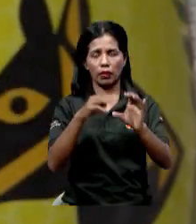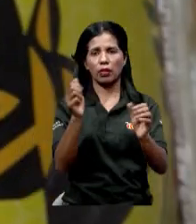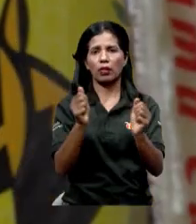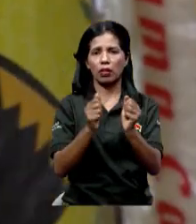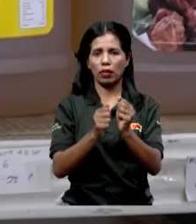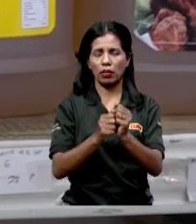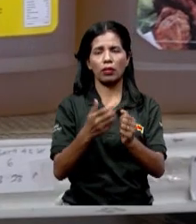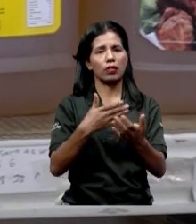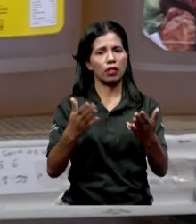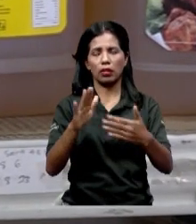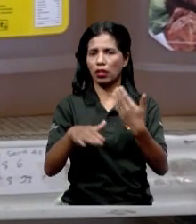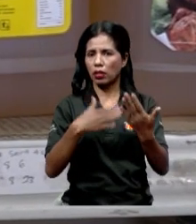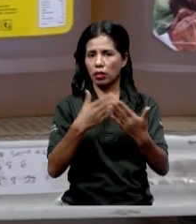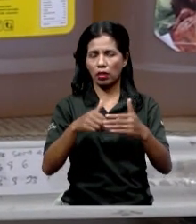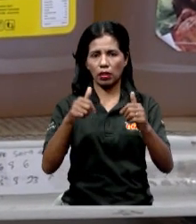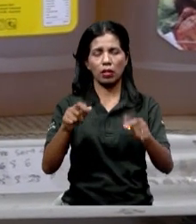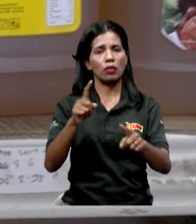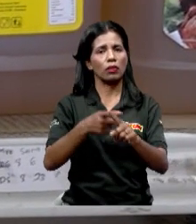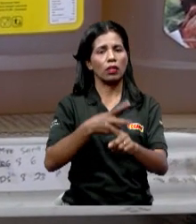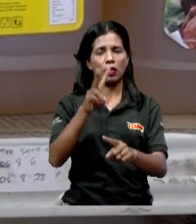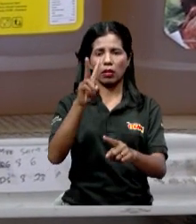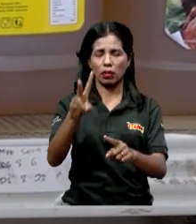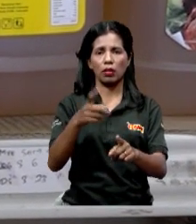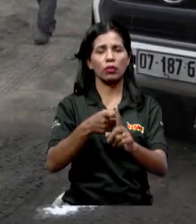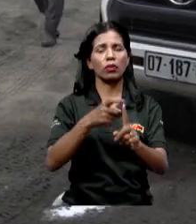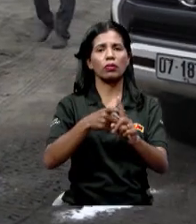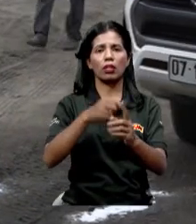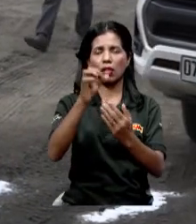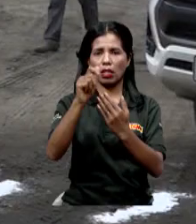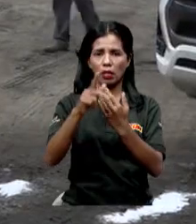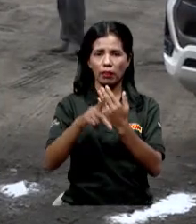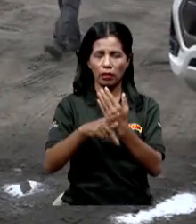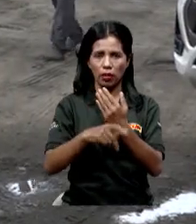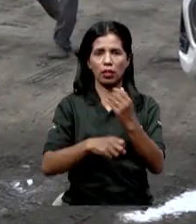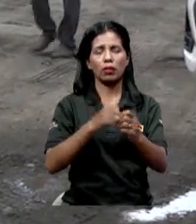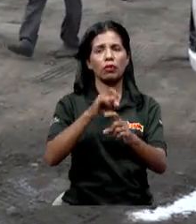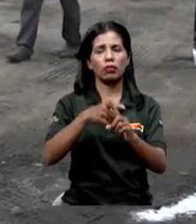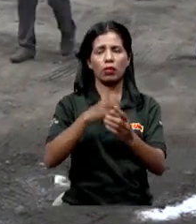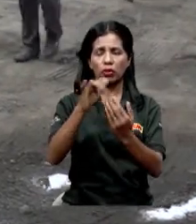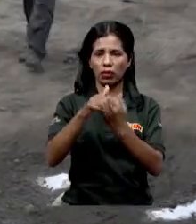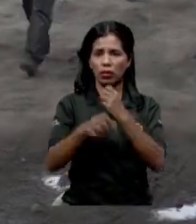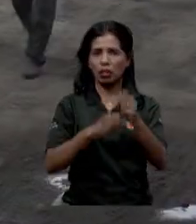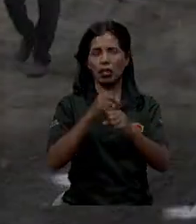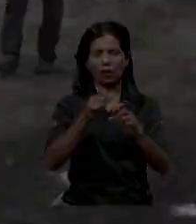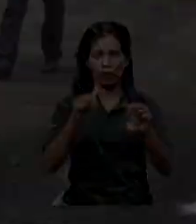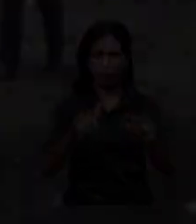necessidade básica ser selo e a trimestre da ruak, Rússia fulan abril, to zinho tinanem. Lamberto da Silva, Gemen.